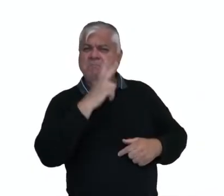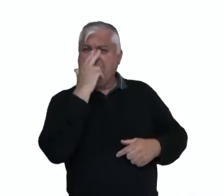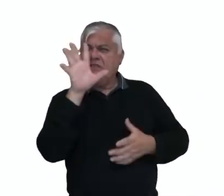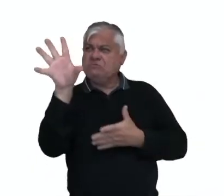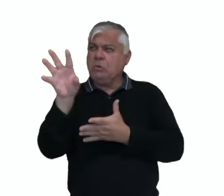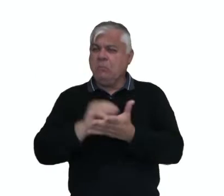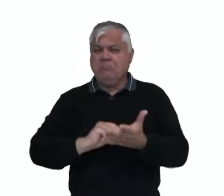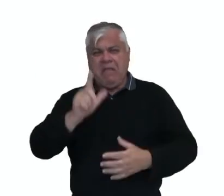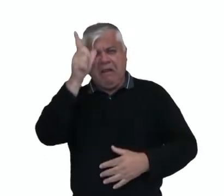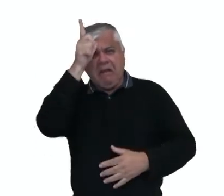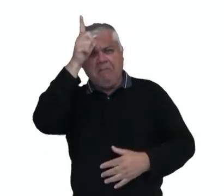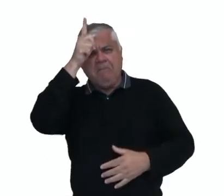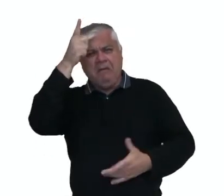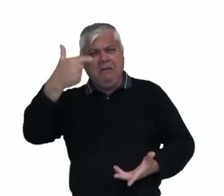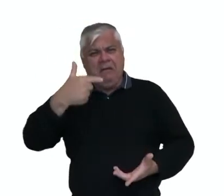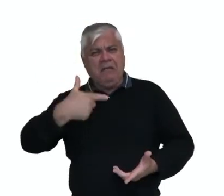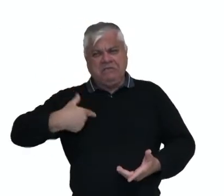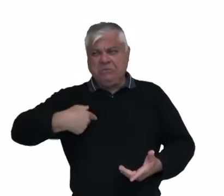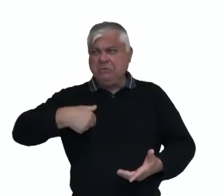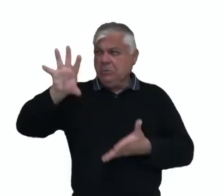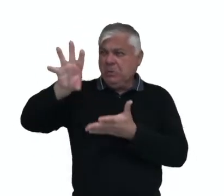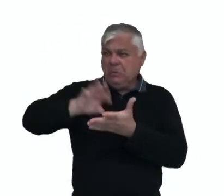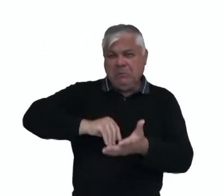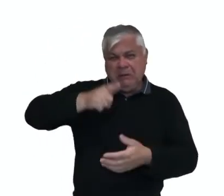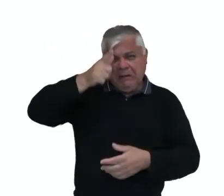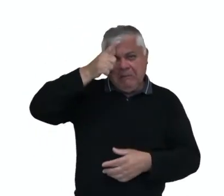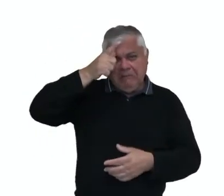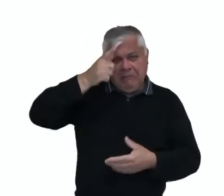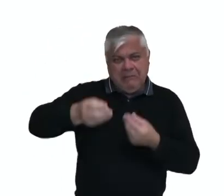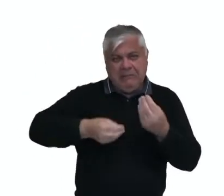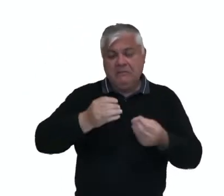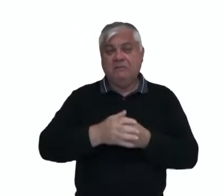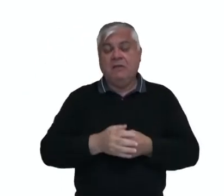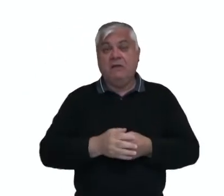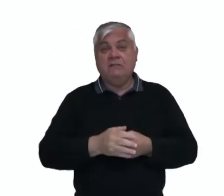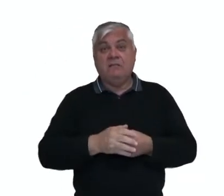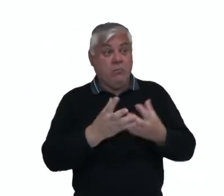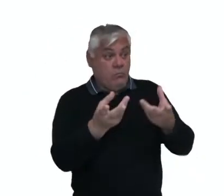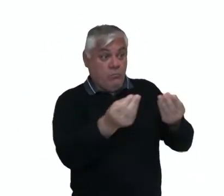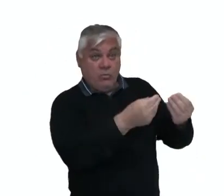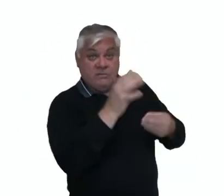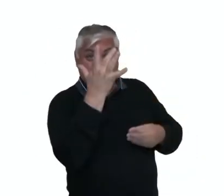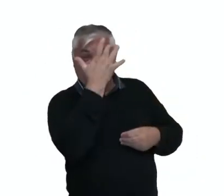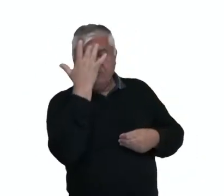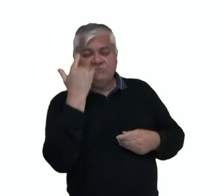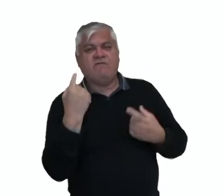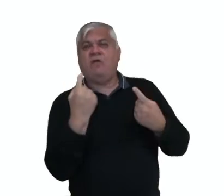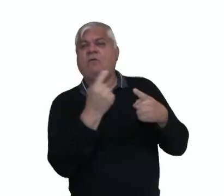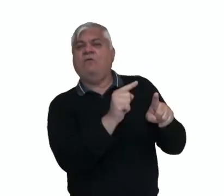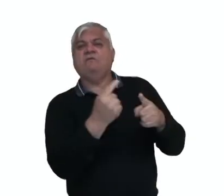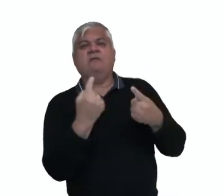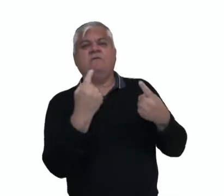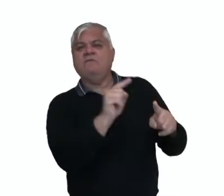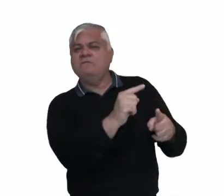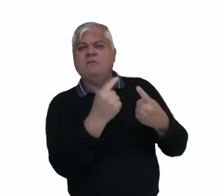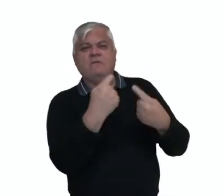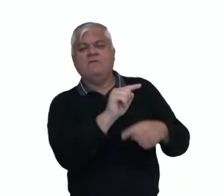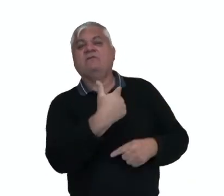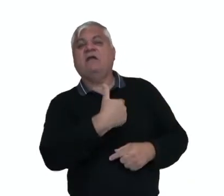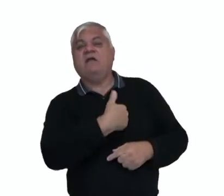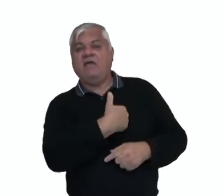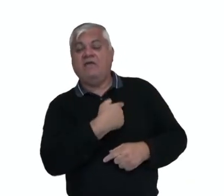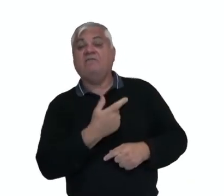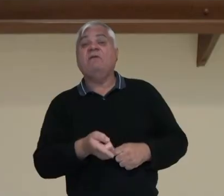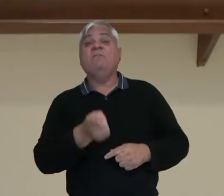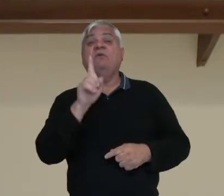de Getúlio Vargas. E a gente vai ver que muitos passam a combater a ditadura varguista e em 1943,